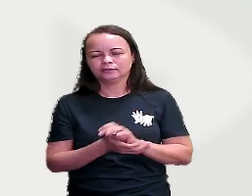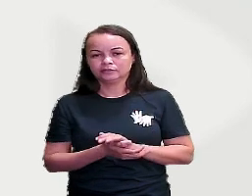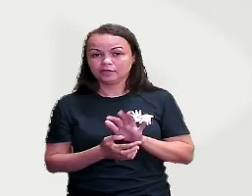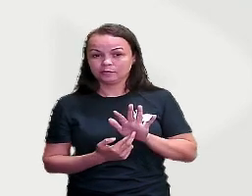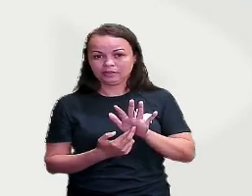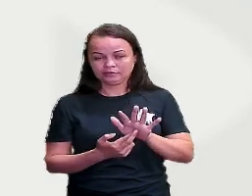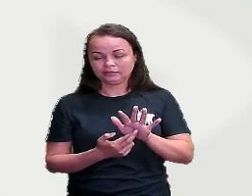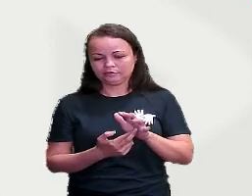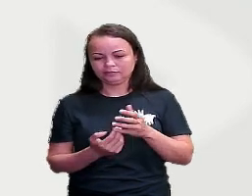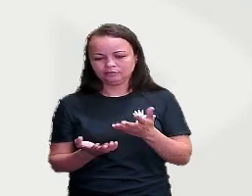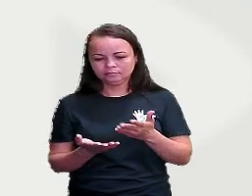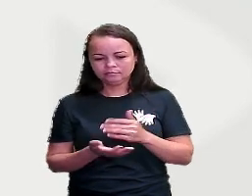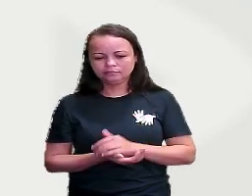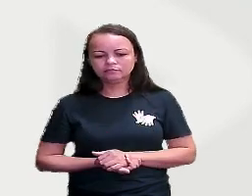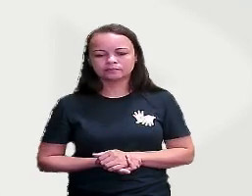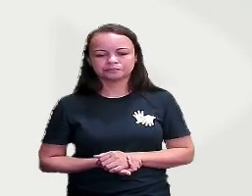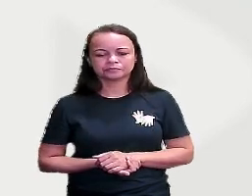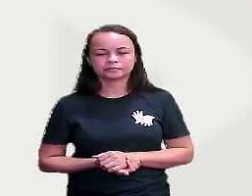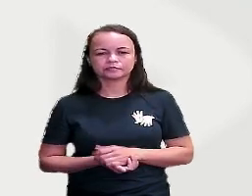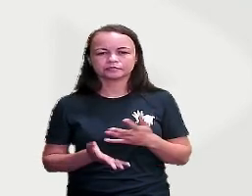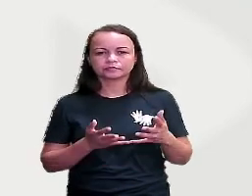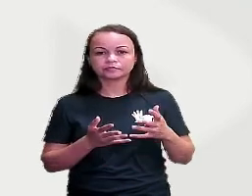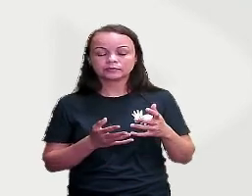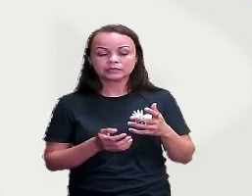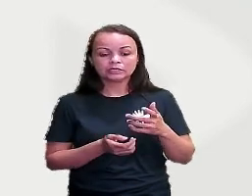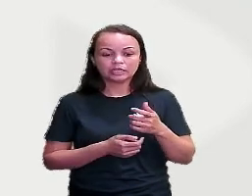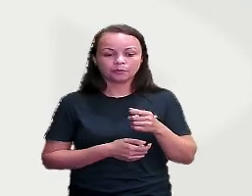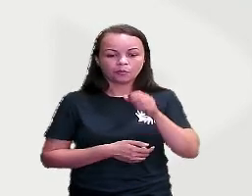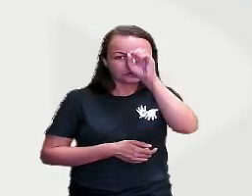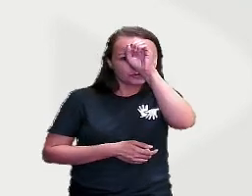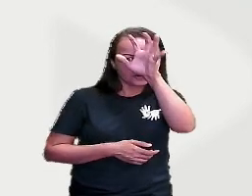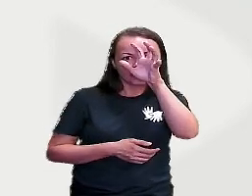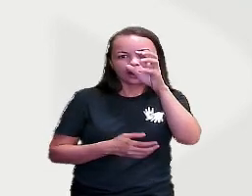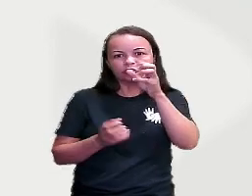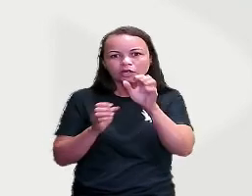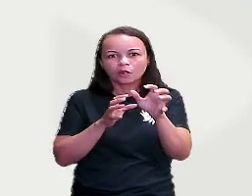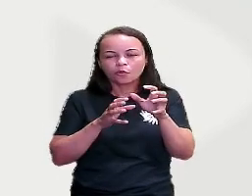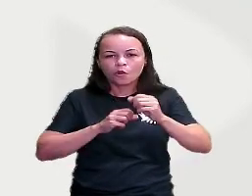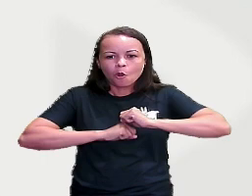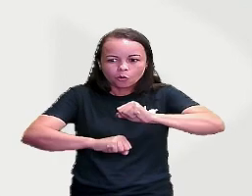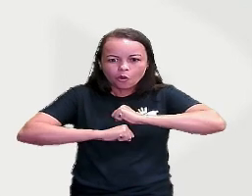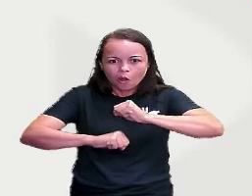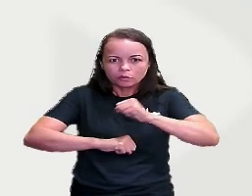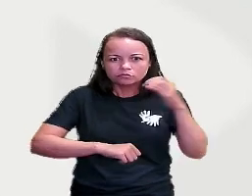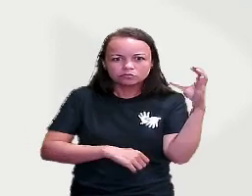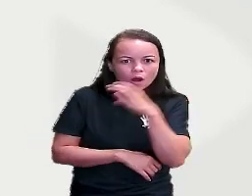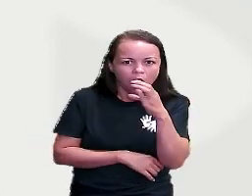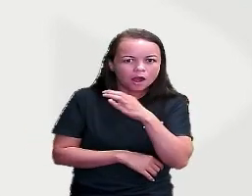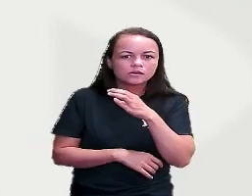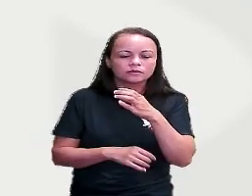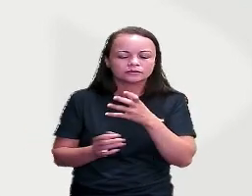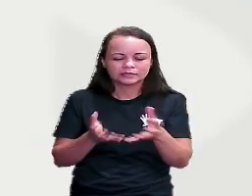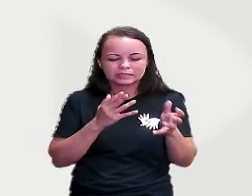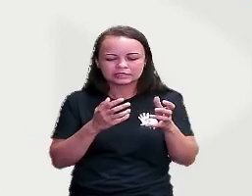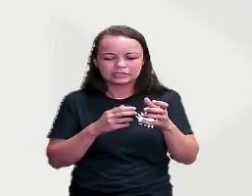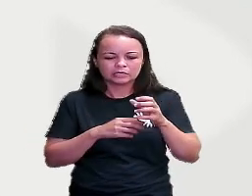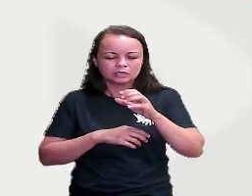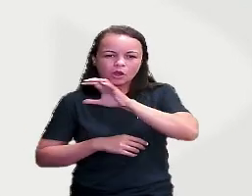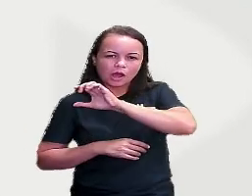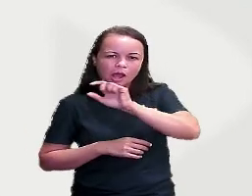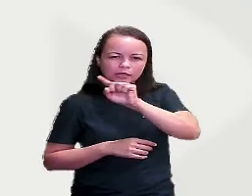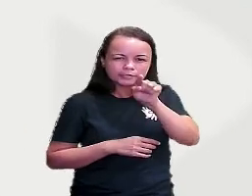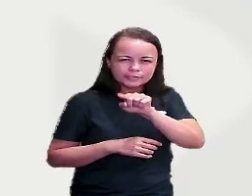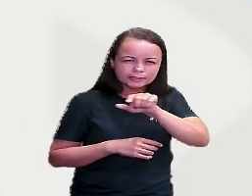representando esse barulho. E depois, Cascão correndo bem rápido. E essa palavrinha também representando aí, ó, Zais